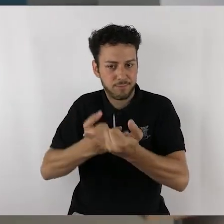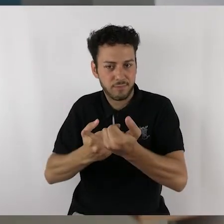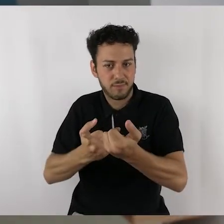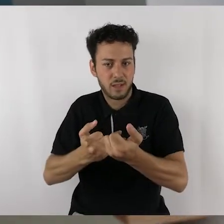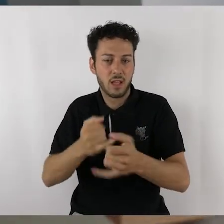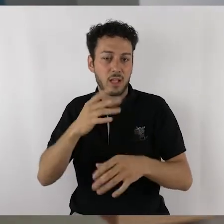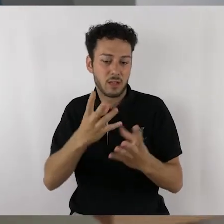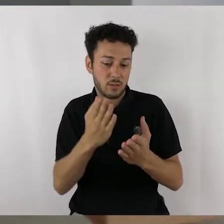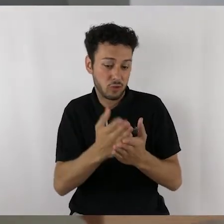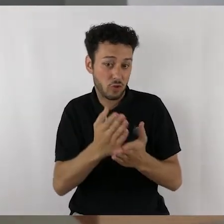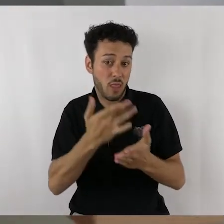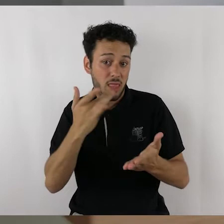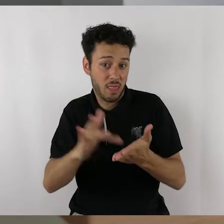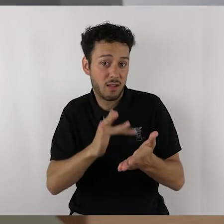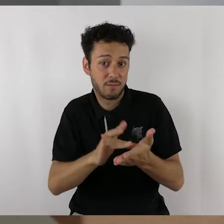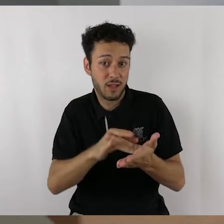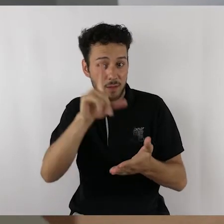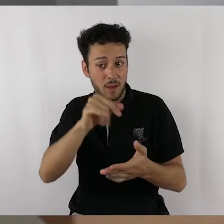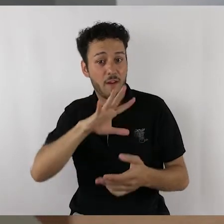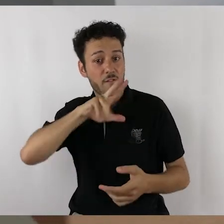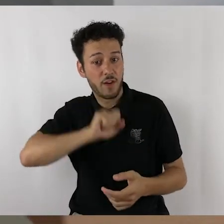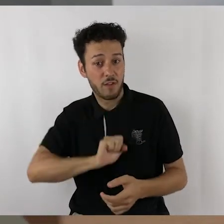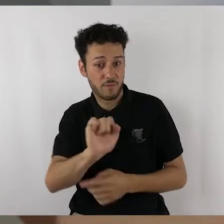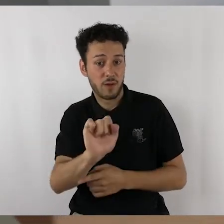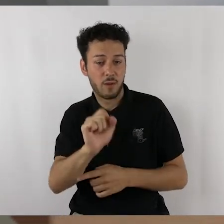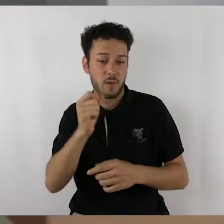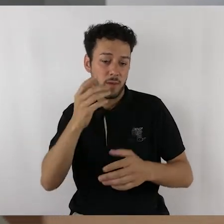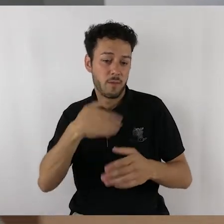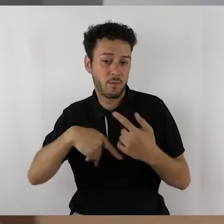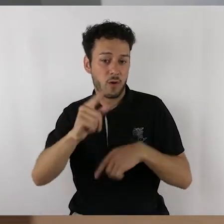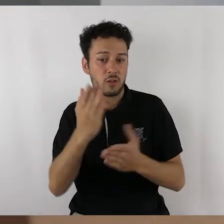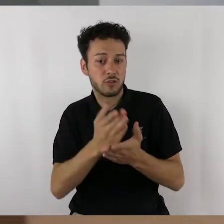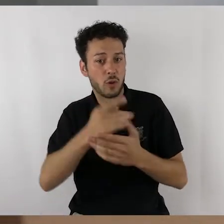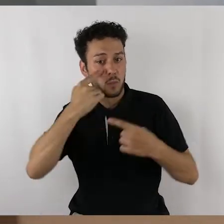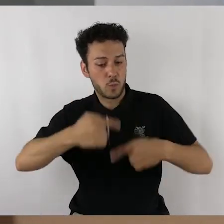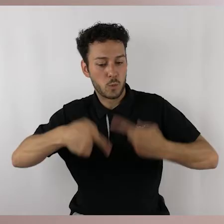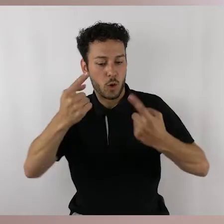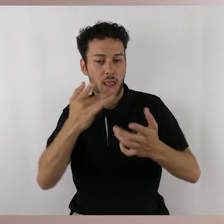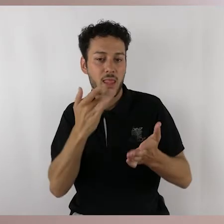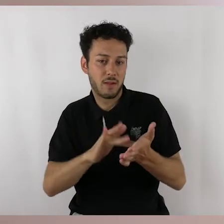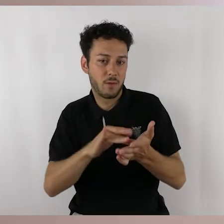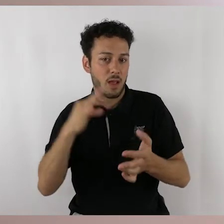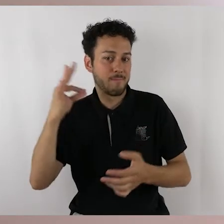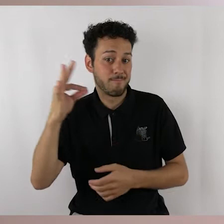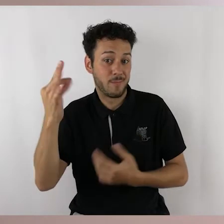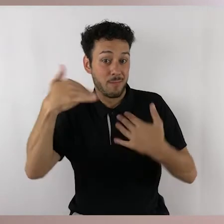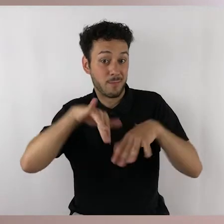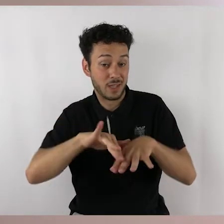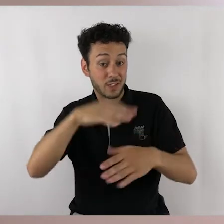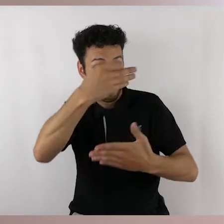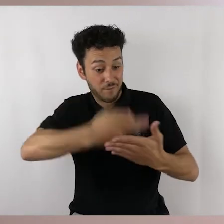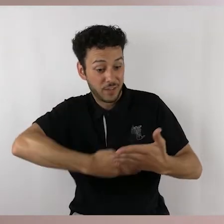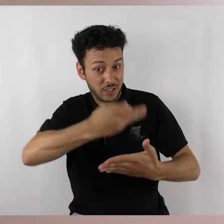seu e quanto aos manuais escolares vai se os seus educandos frequentam o ensino público tem direito aos livros de forma gratuita